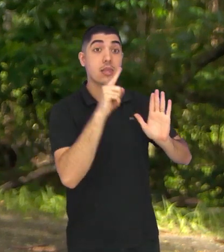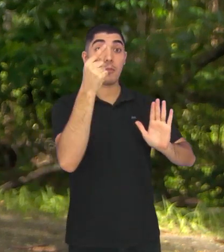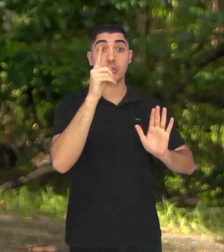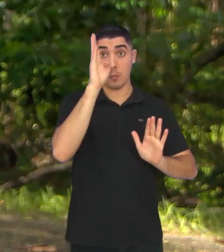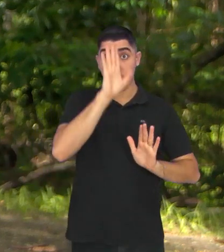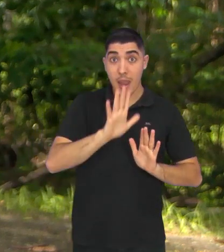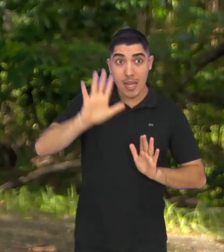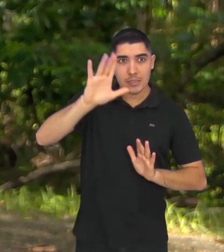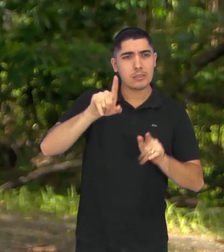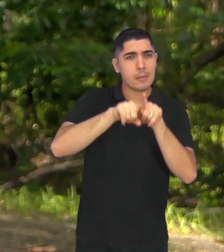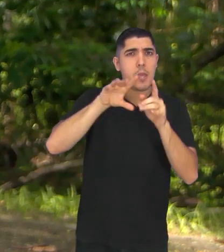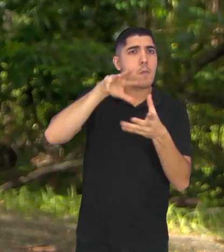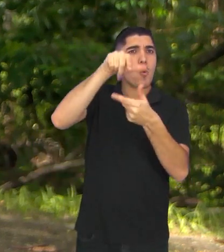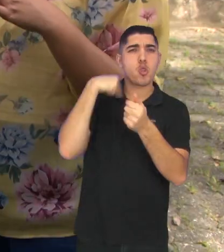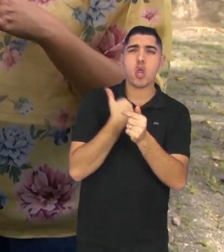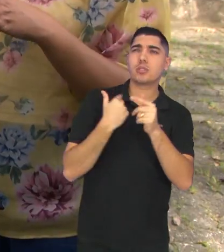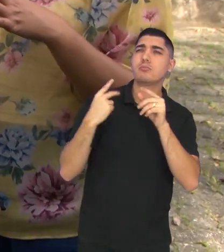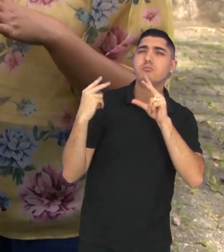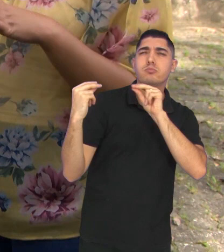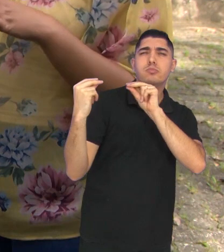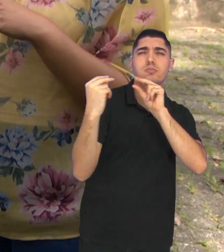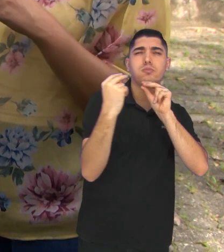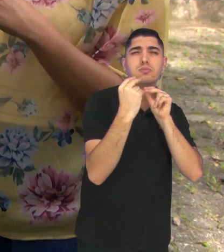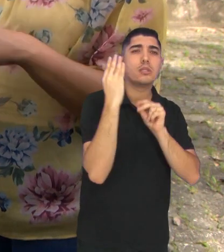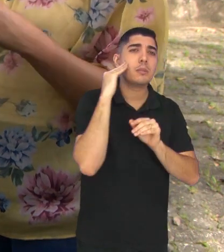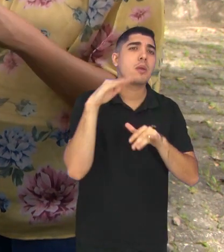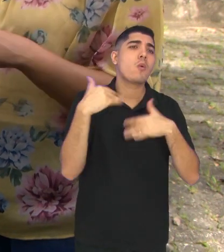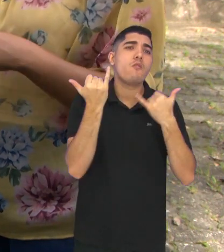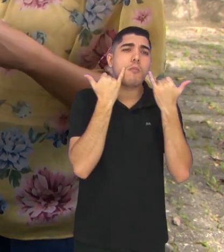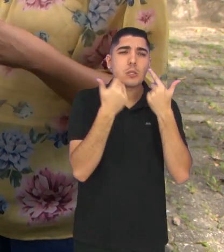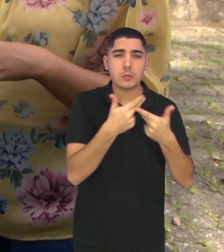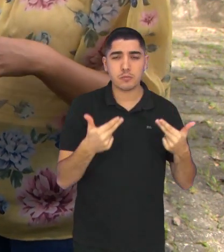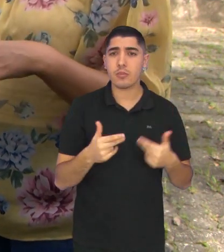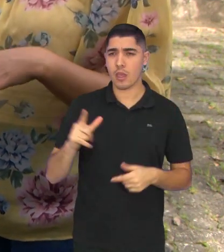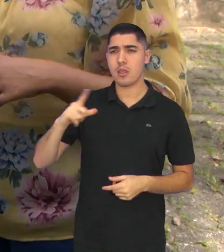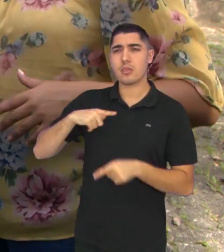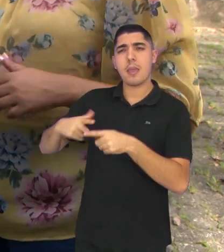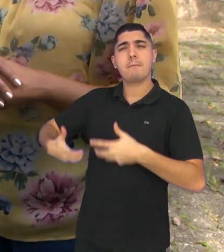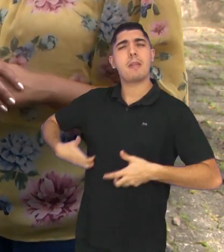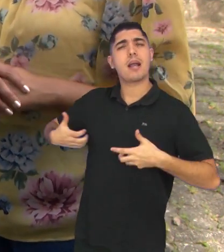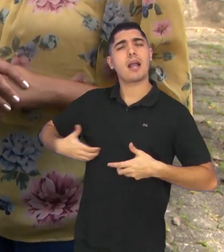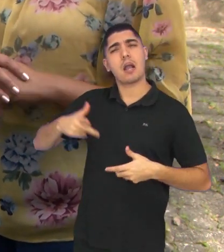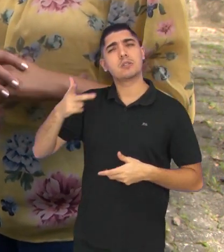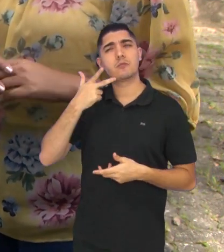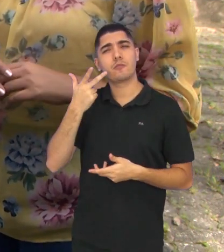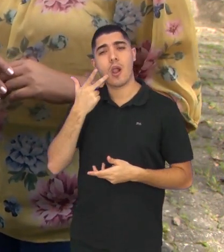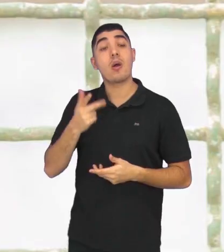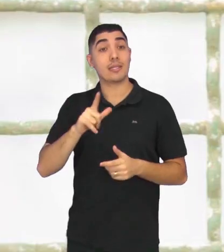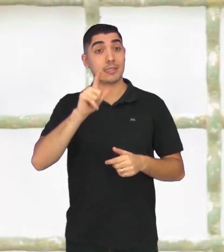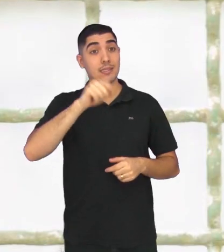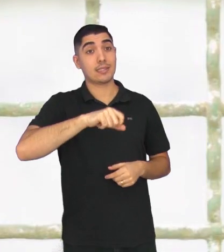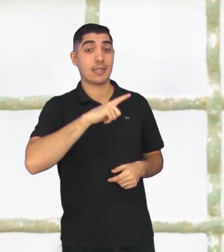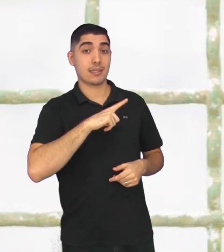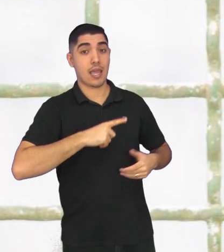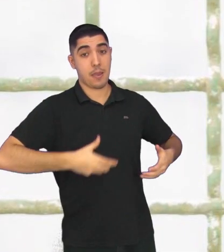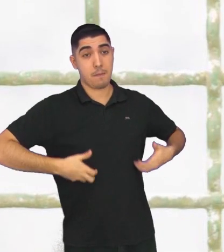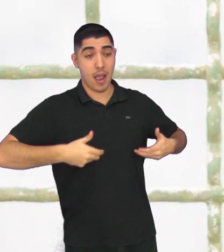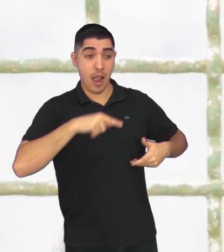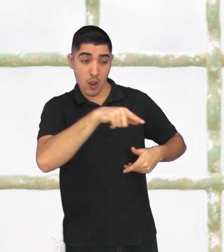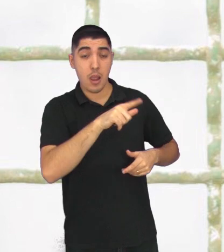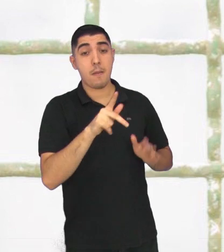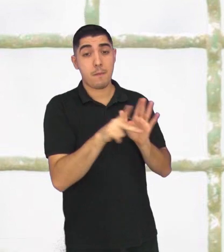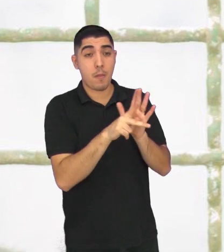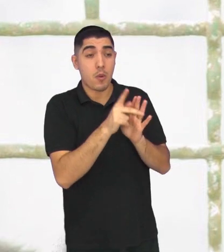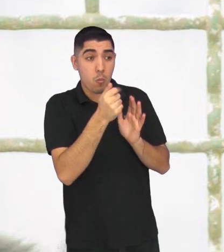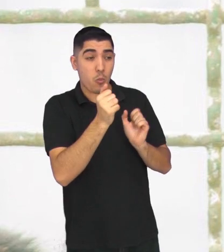no Brasil e no mundo. Ah, e tem alguns macacos aqui que vocês estão realizando esse trabalho, explica pra gente. Isso, a gente tem uma espécie ameaçada